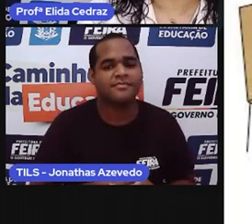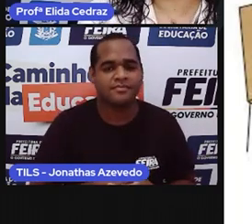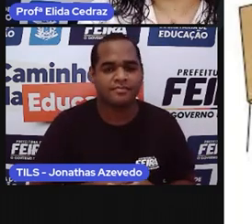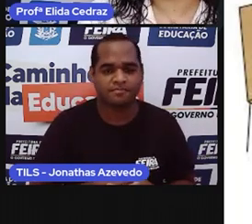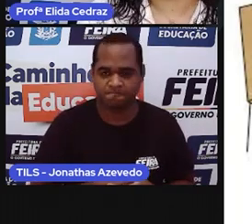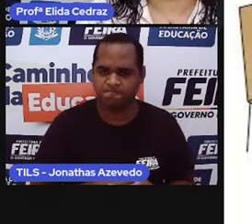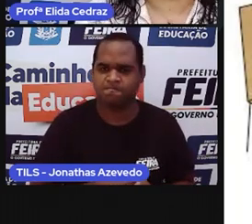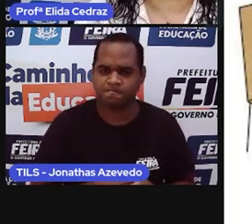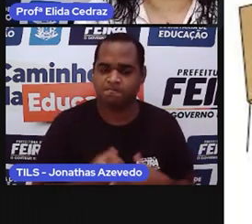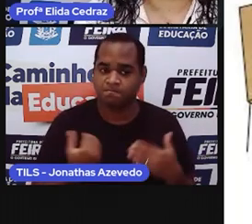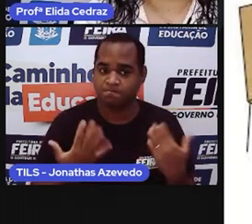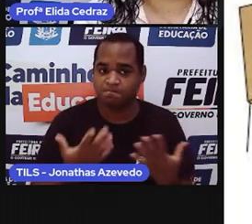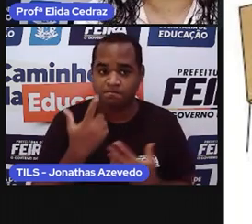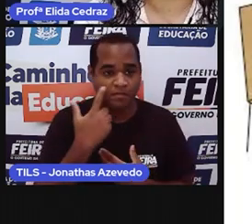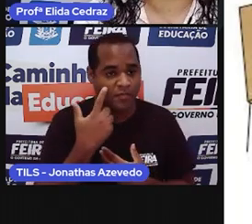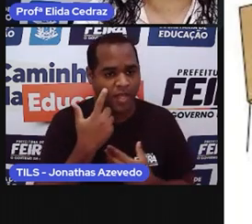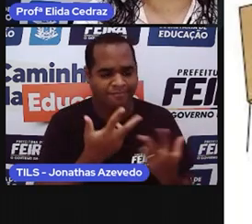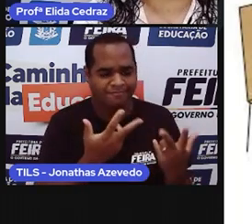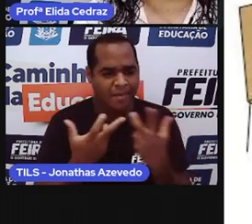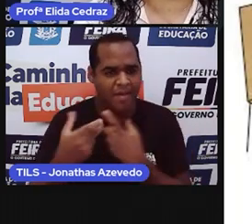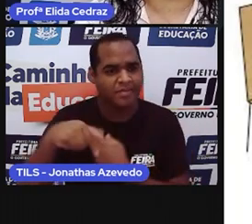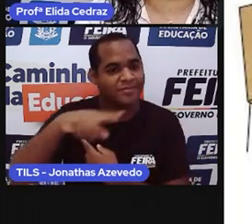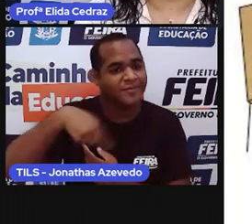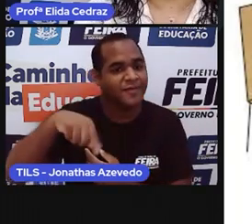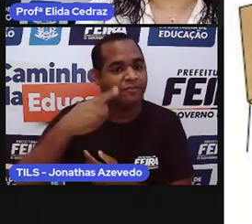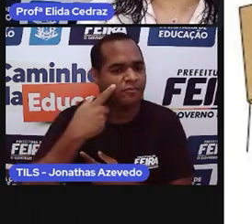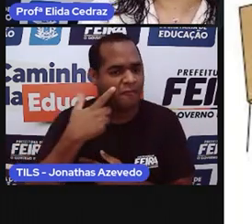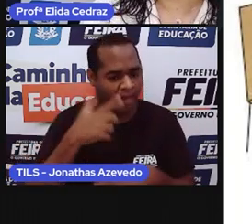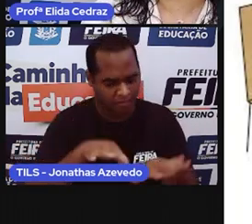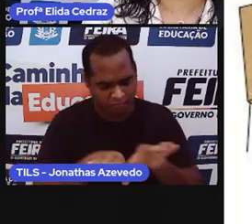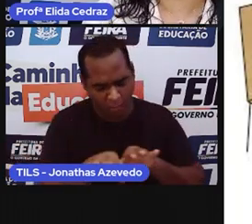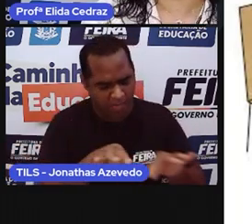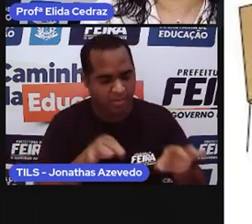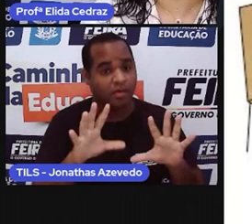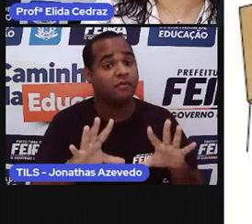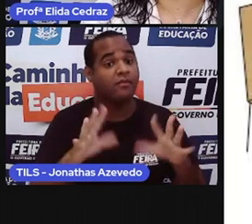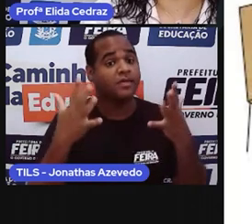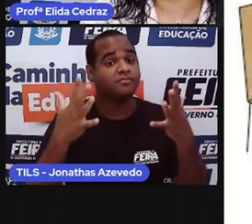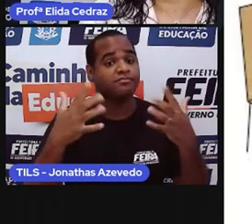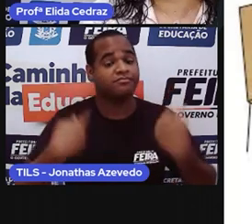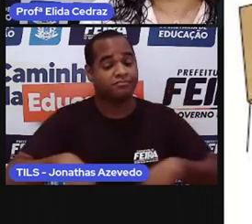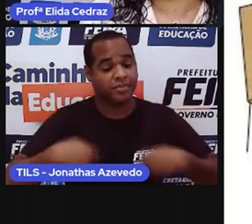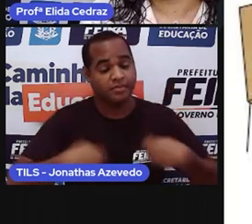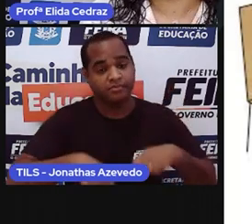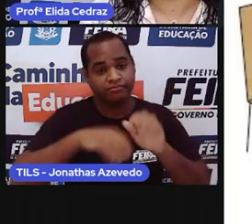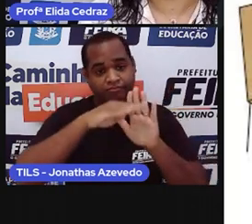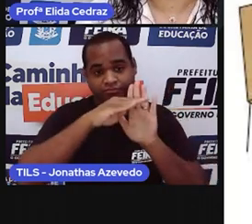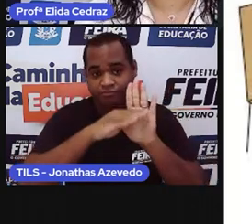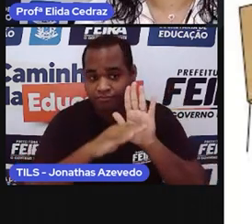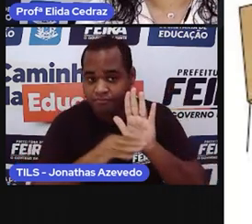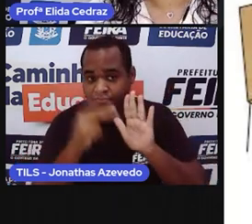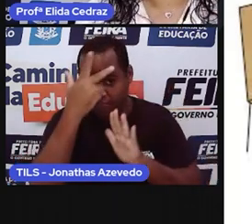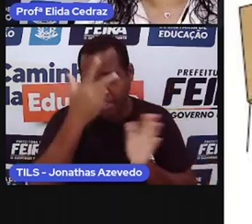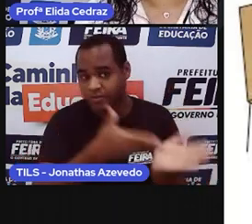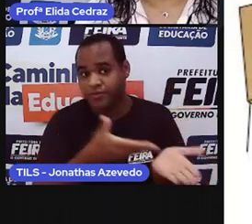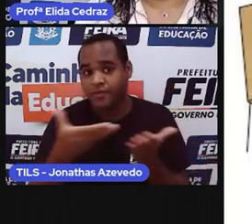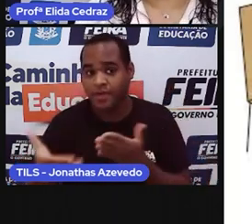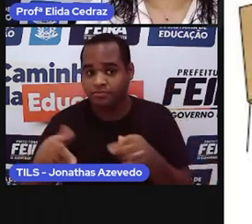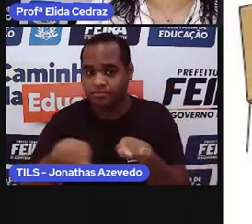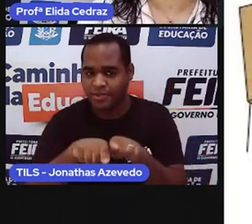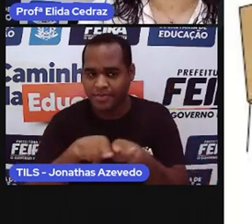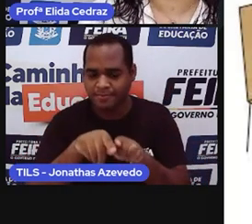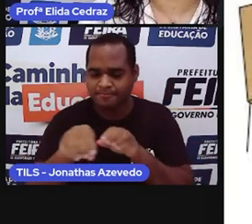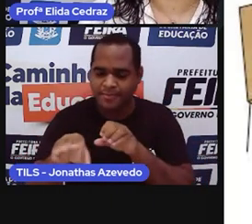Nós vimos que ao organizarmos uma festa, é preciso fazer uma lista de convidados e